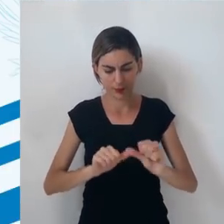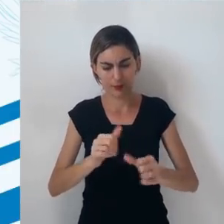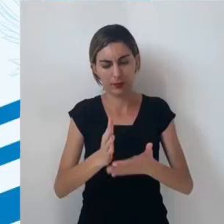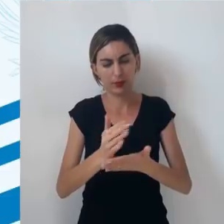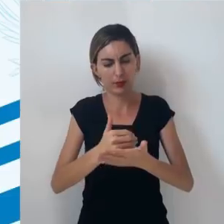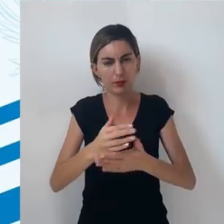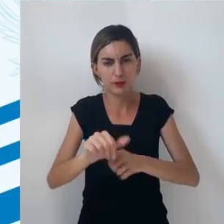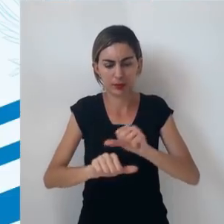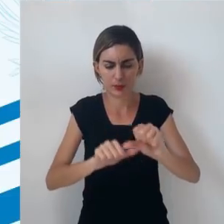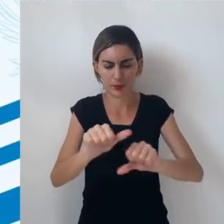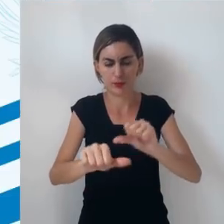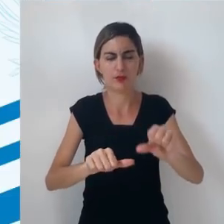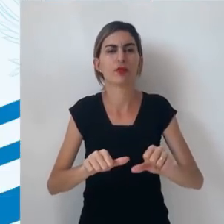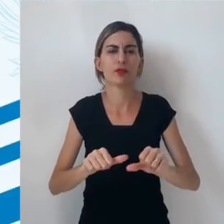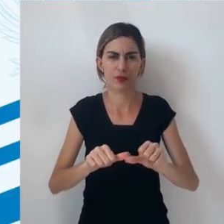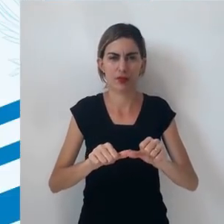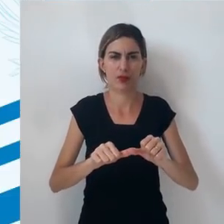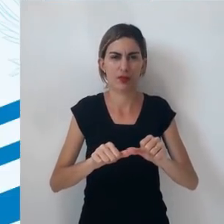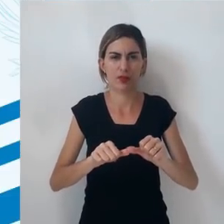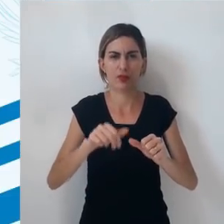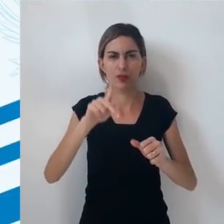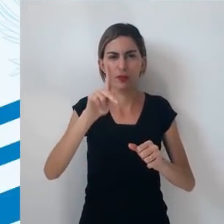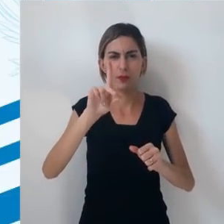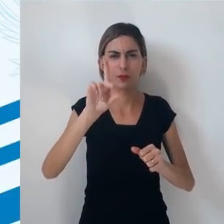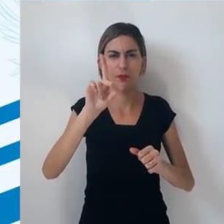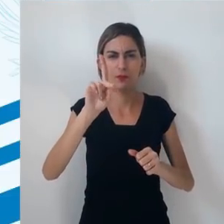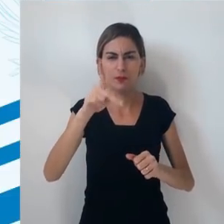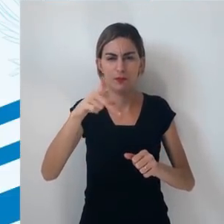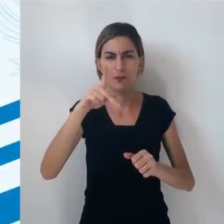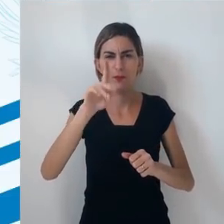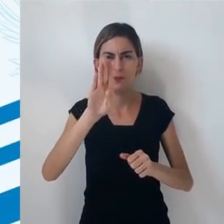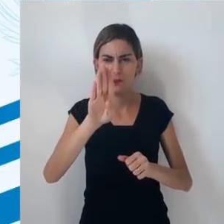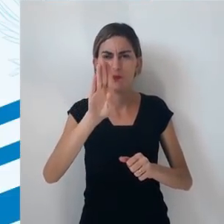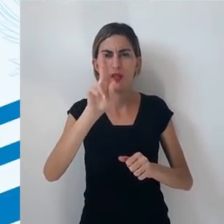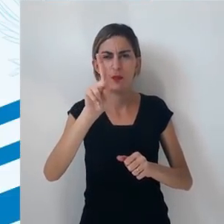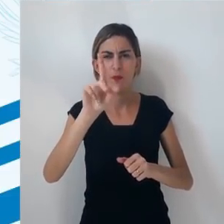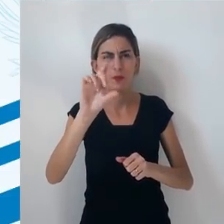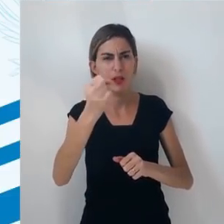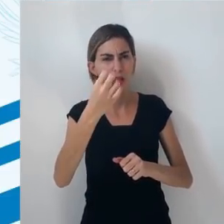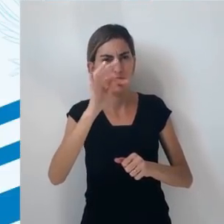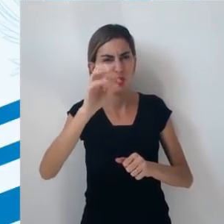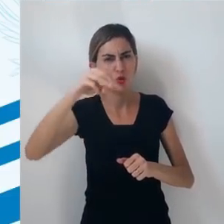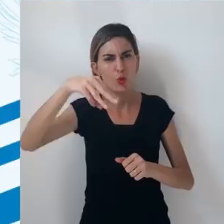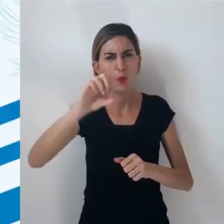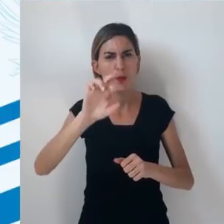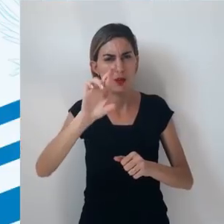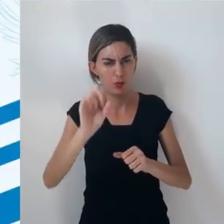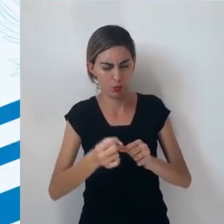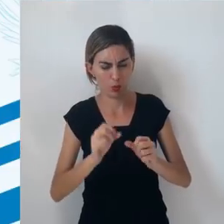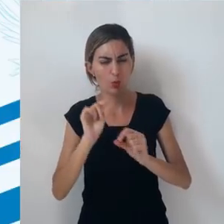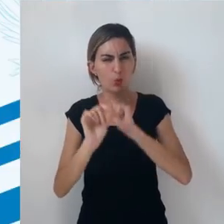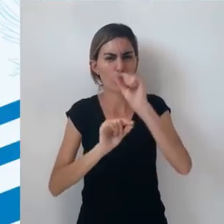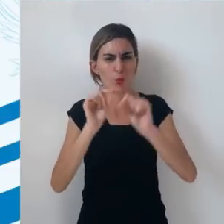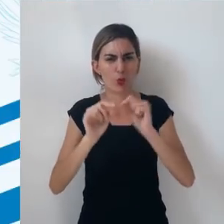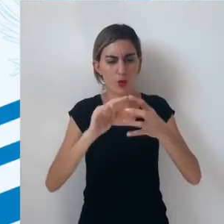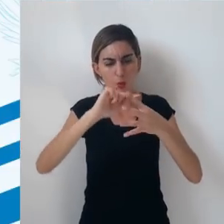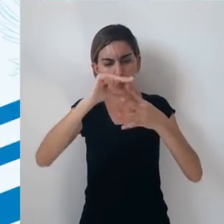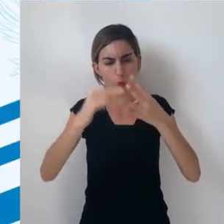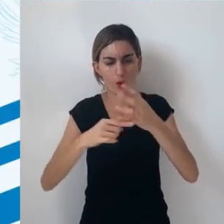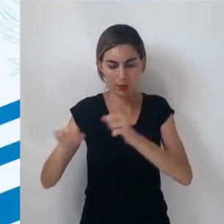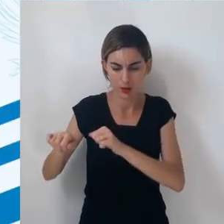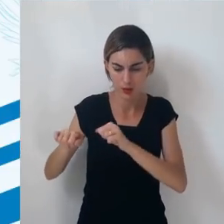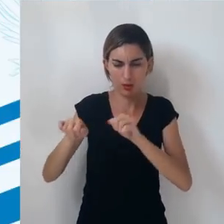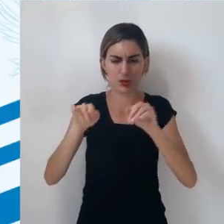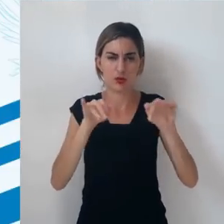várias divisões mitóticas, que a gente chama de blastômeros. Esses blastômeros, com